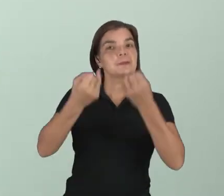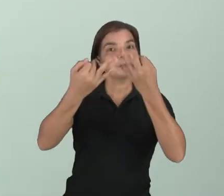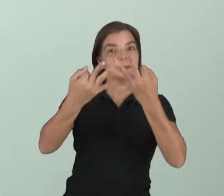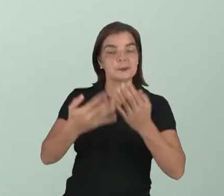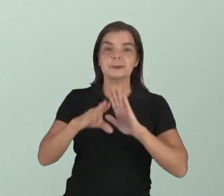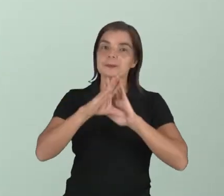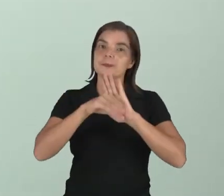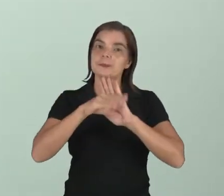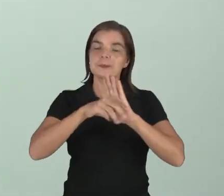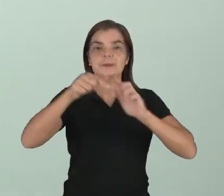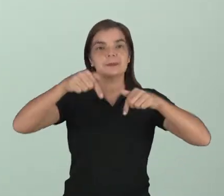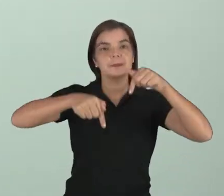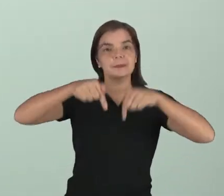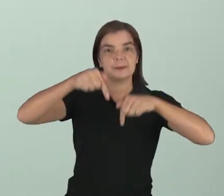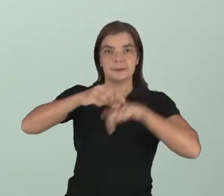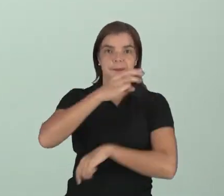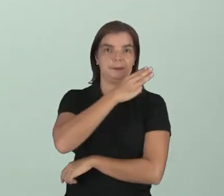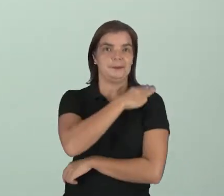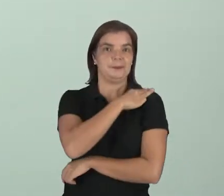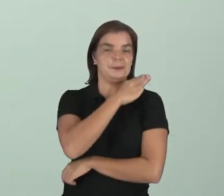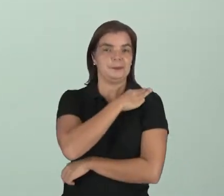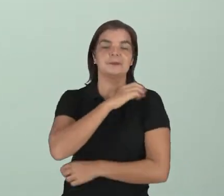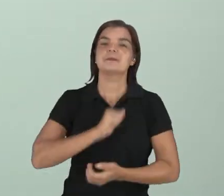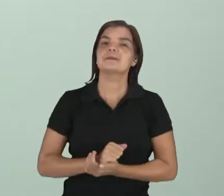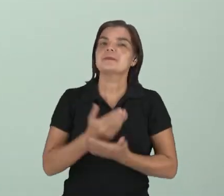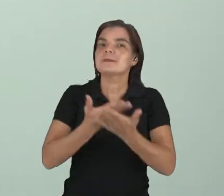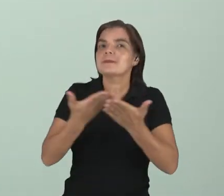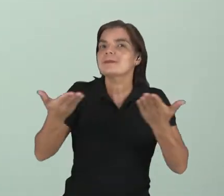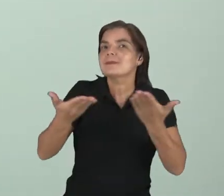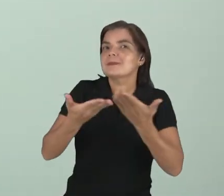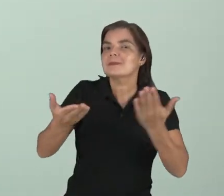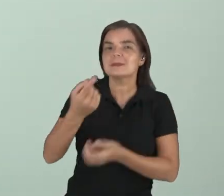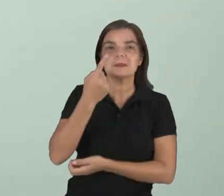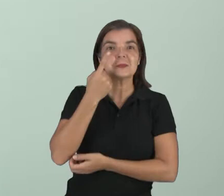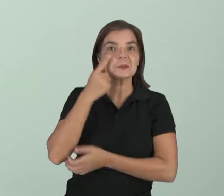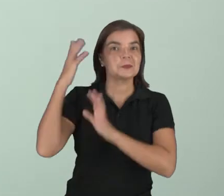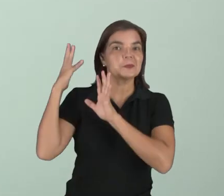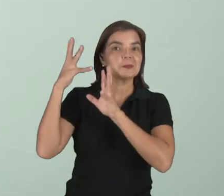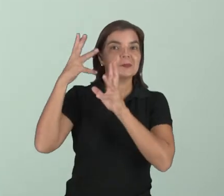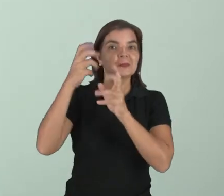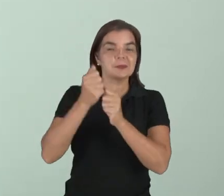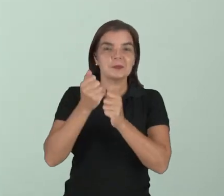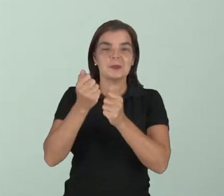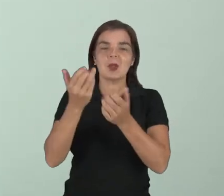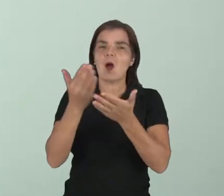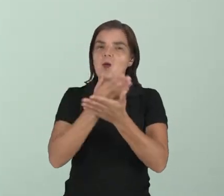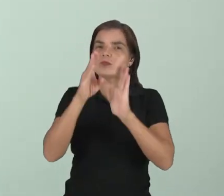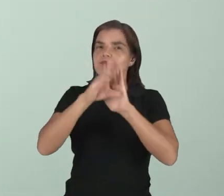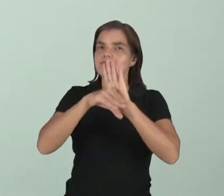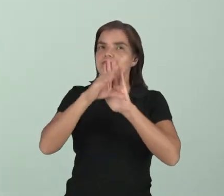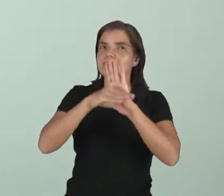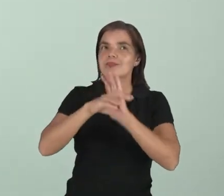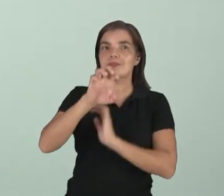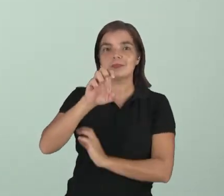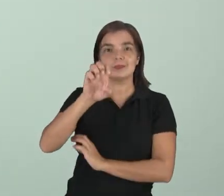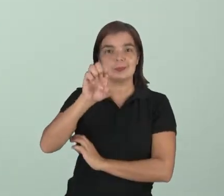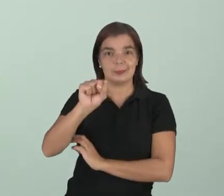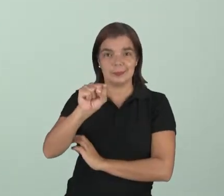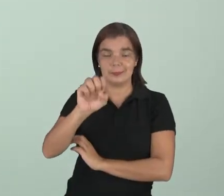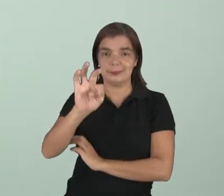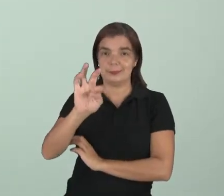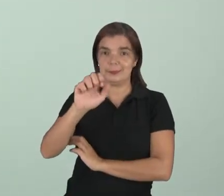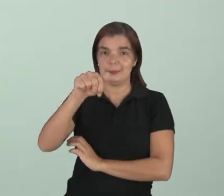trabalhar os conteúdos de Química na terceira série. E na aula de hoje a gente vai estar revisando alguns conceitos sobre